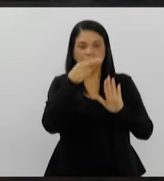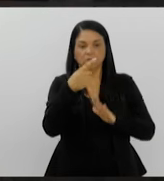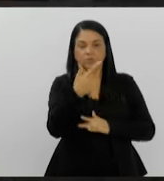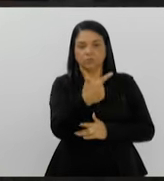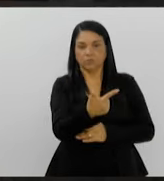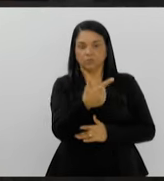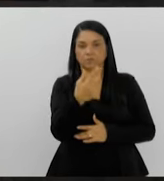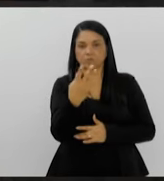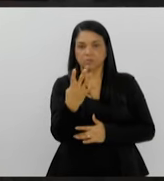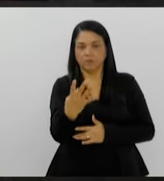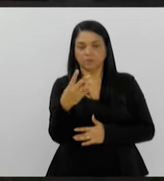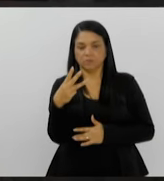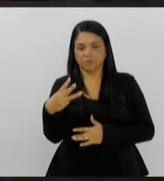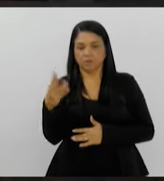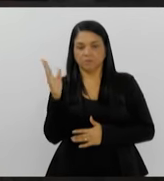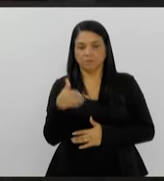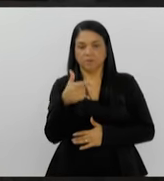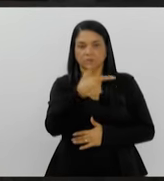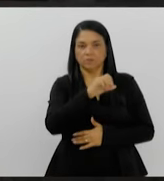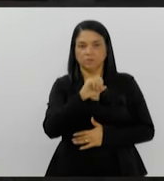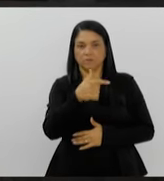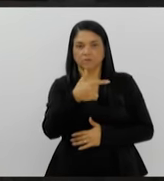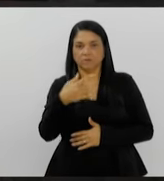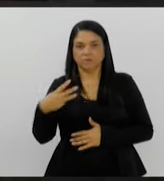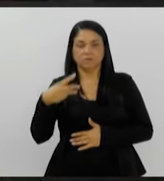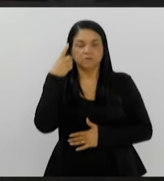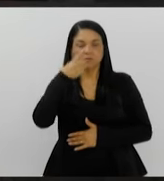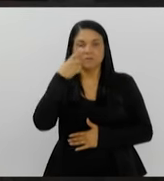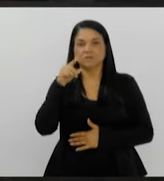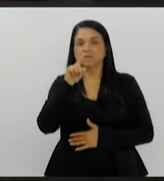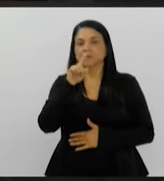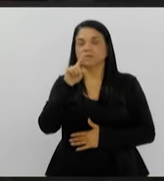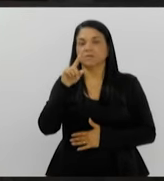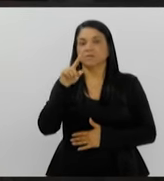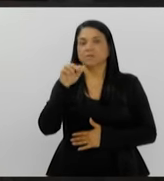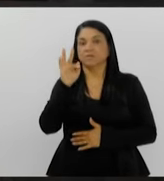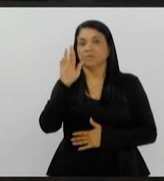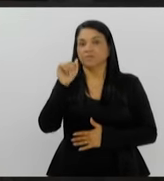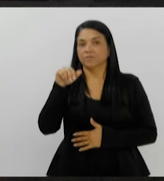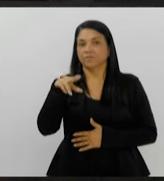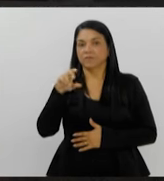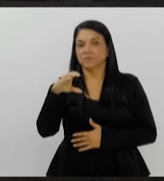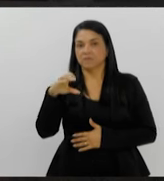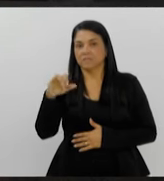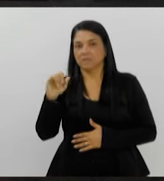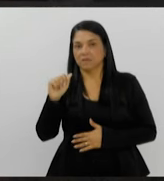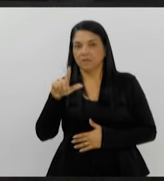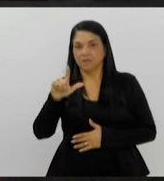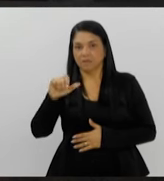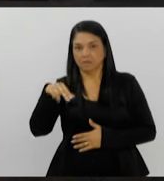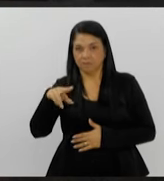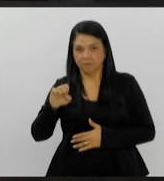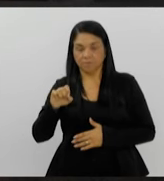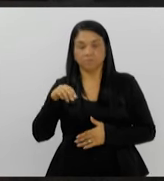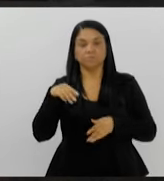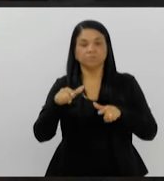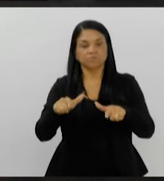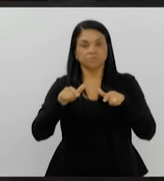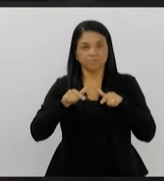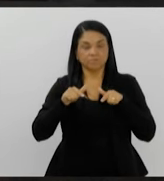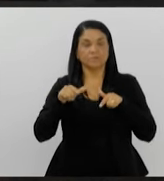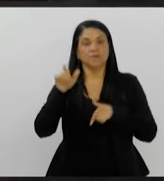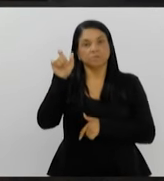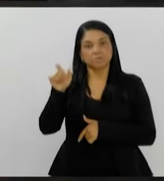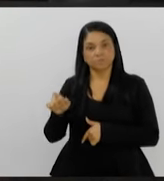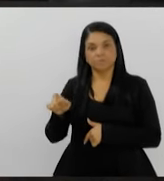243 de 2023 de autoria da deputada Franciane Mota que concede o diploma José lenc Tatiane Dutra